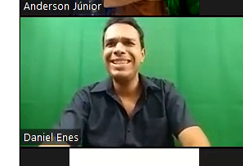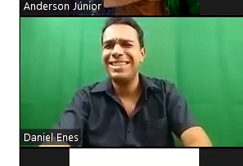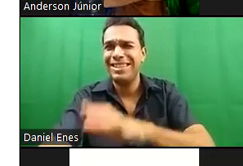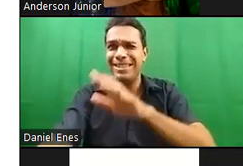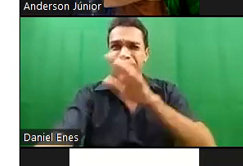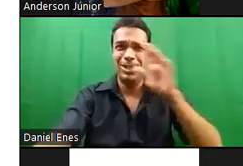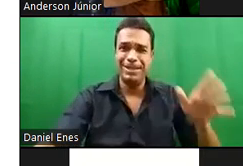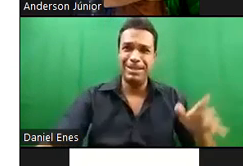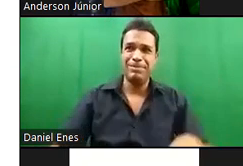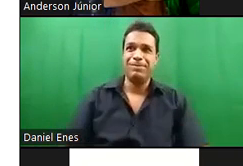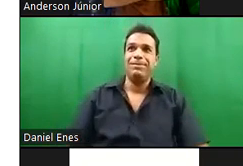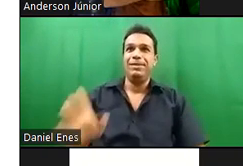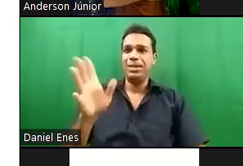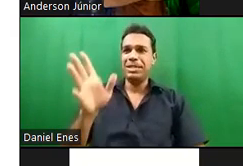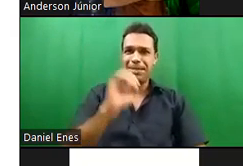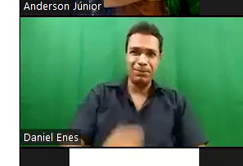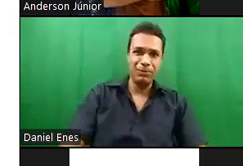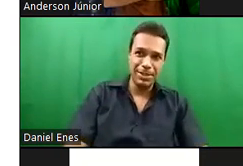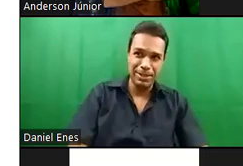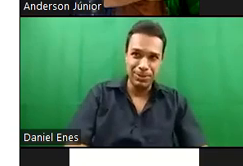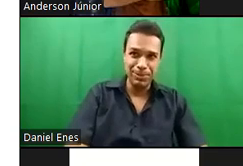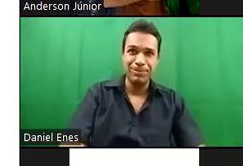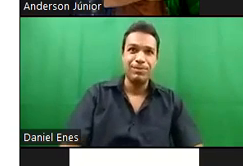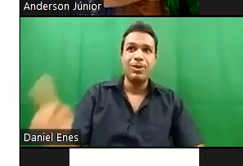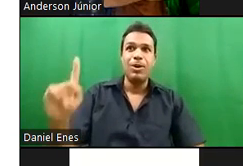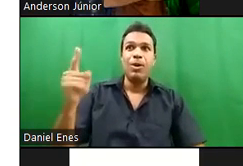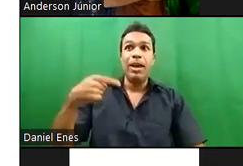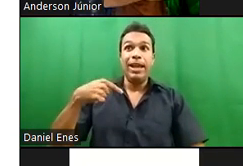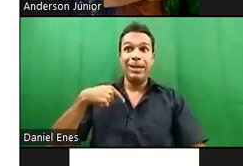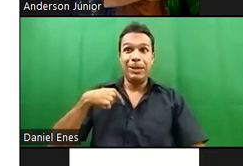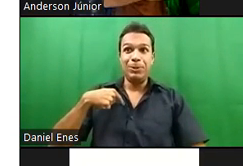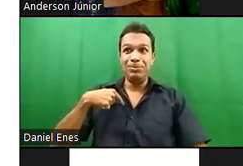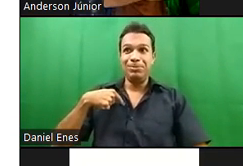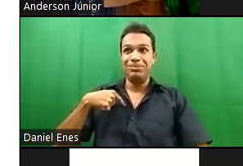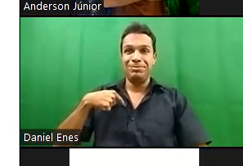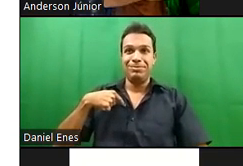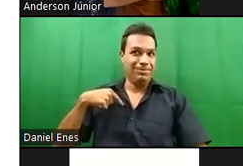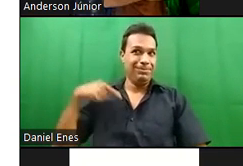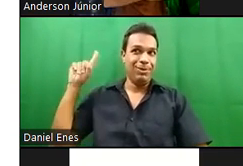Esses aqui são molezinhas. Vou ensinar para vocês. Eu,